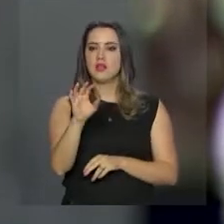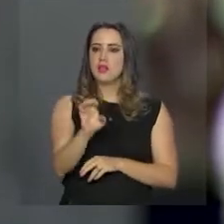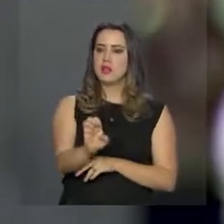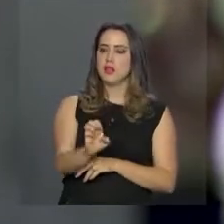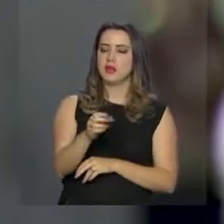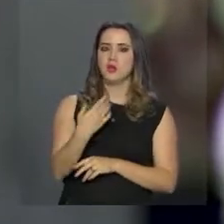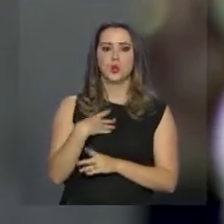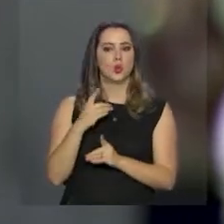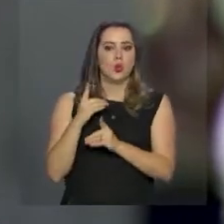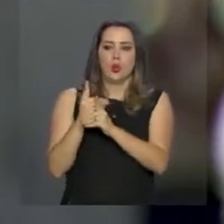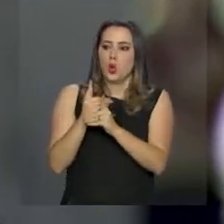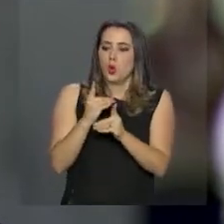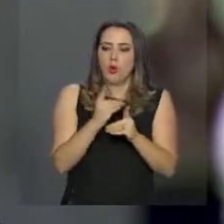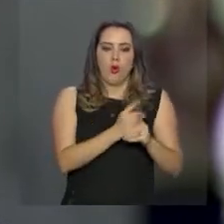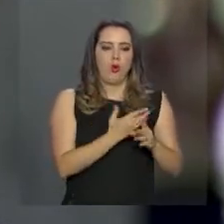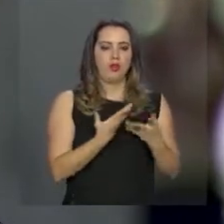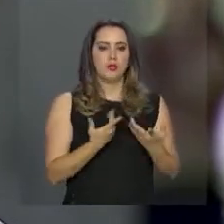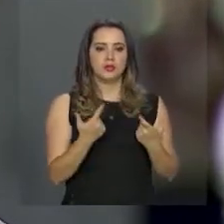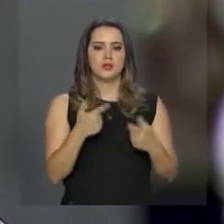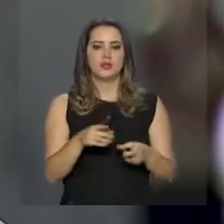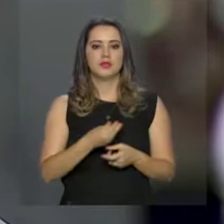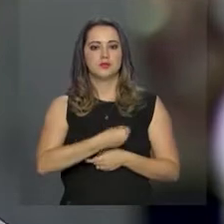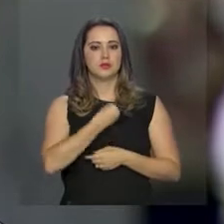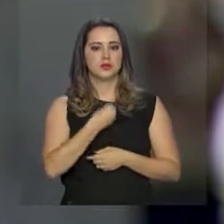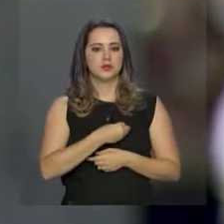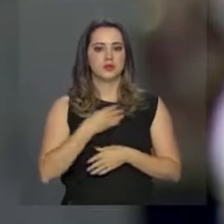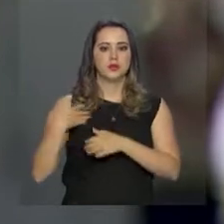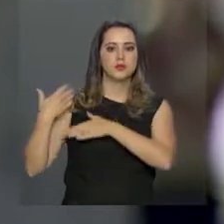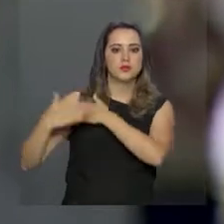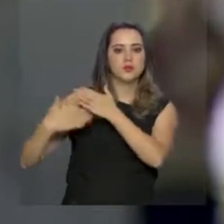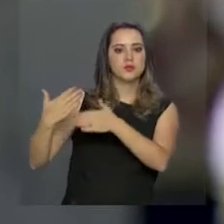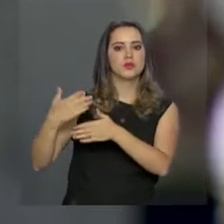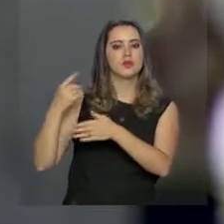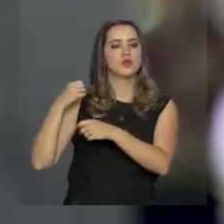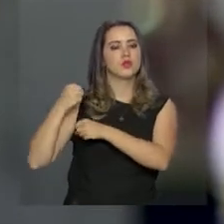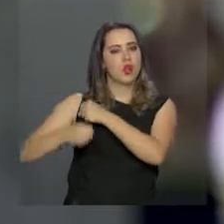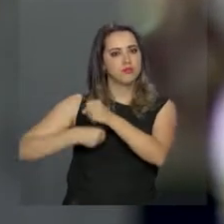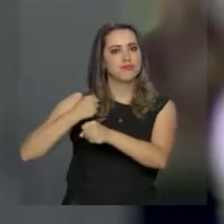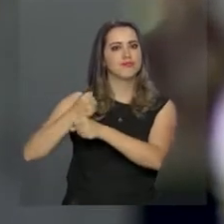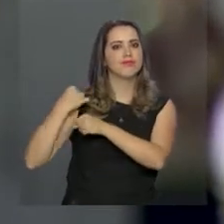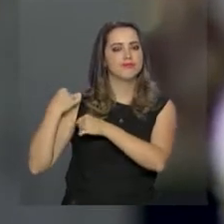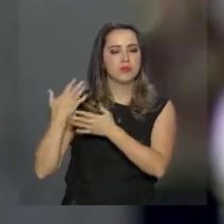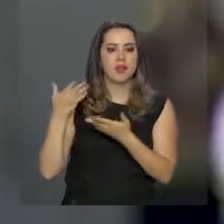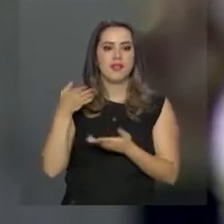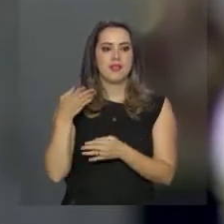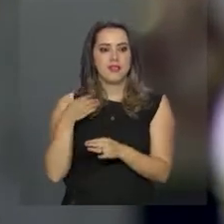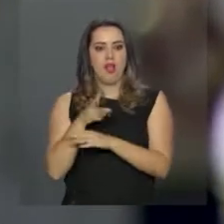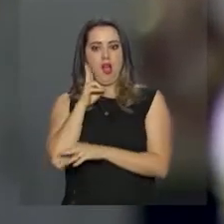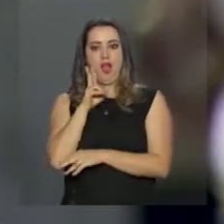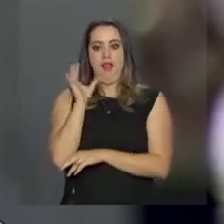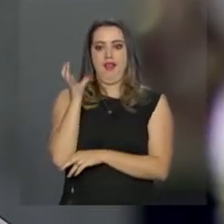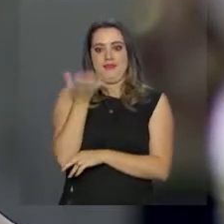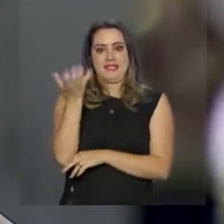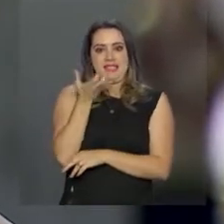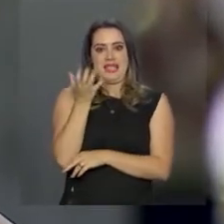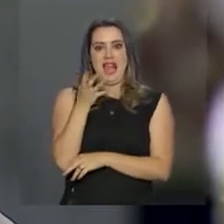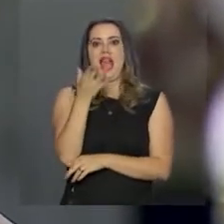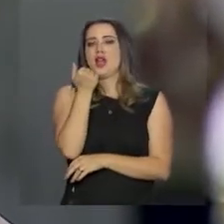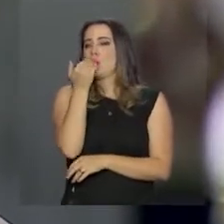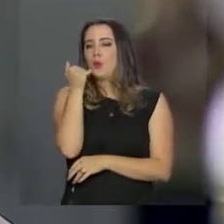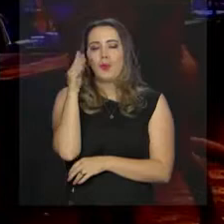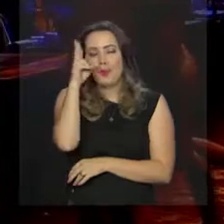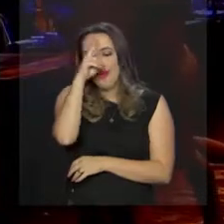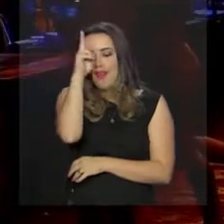eles não encontram e estão morando, vivem há muitos anos aqui e quando vêm, ficam desesperados, quero comer para sentir um